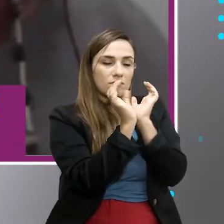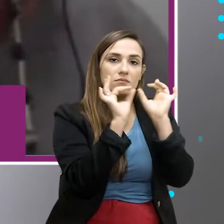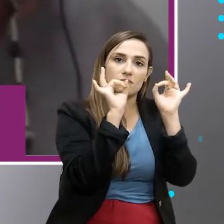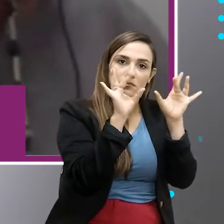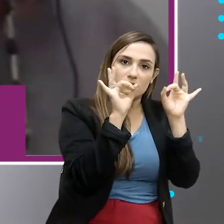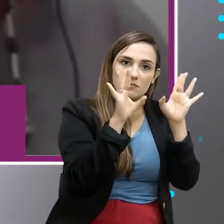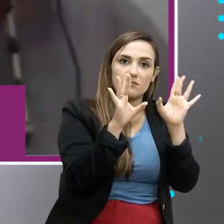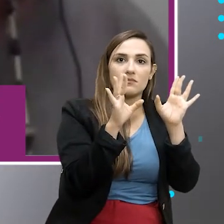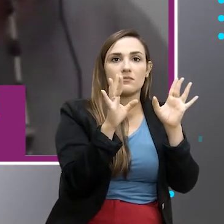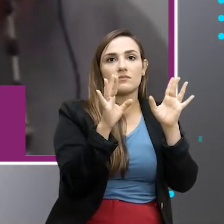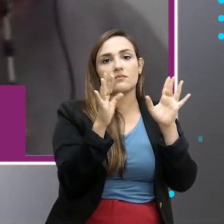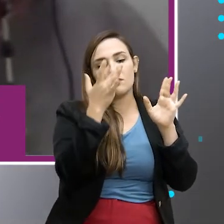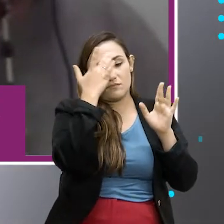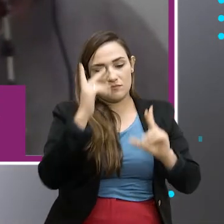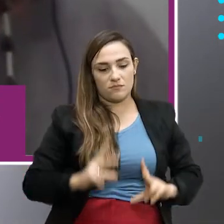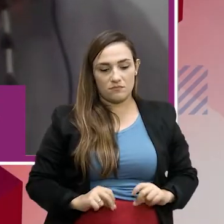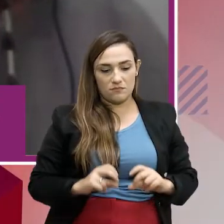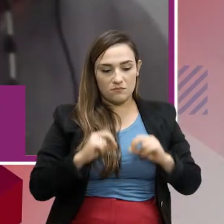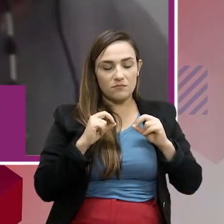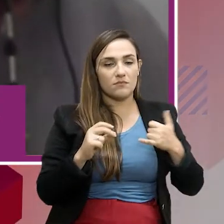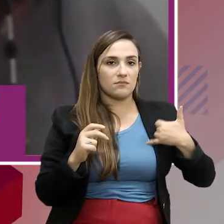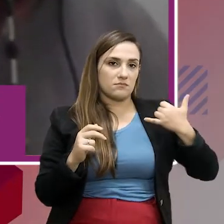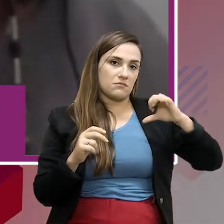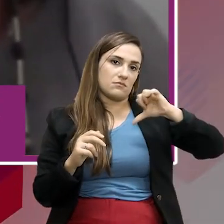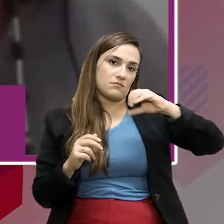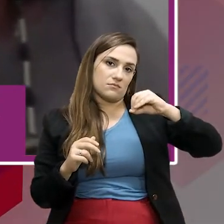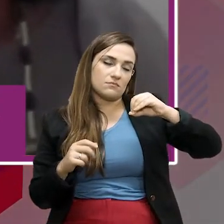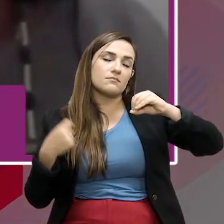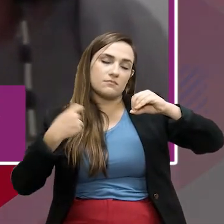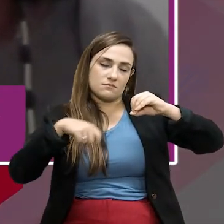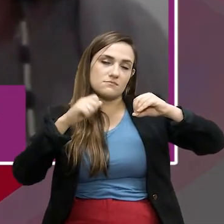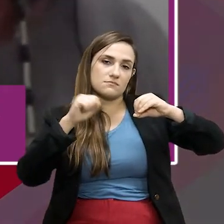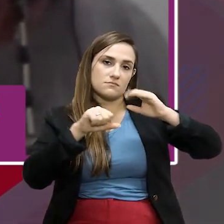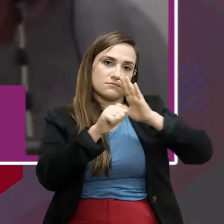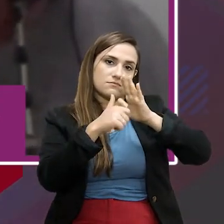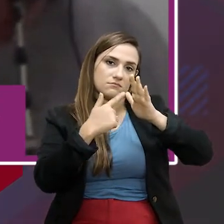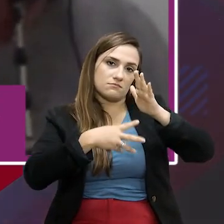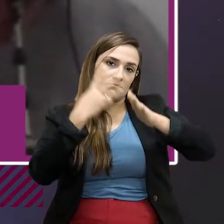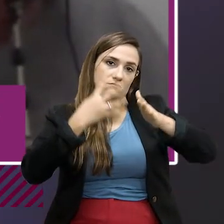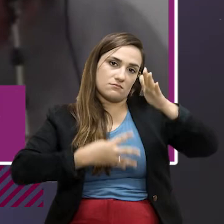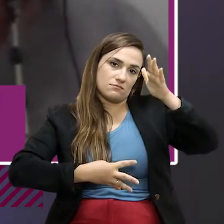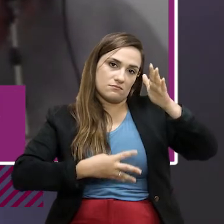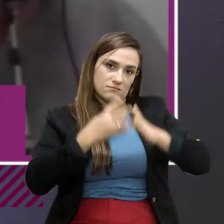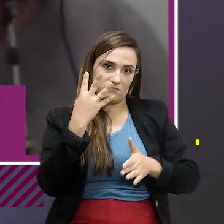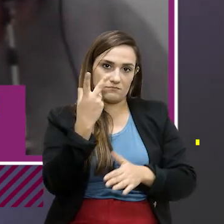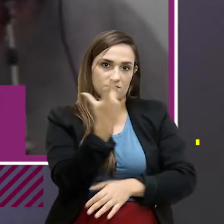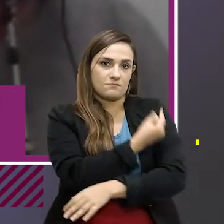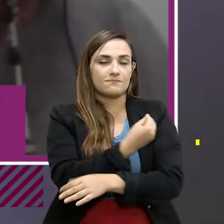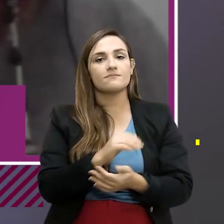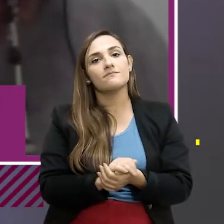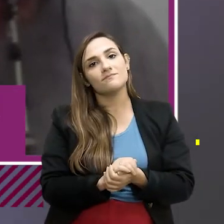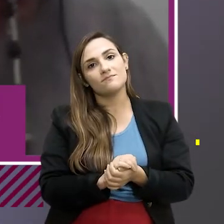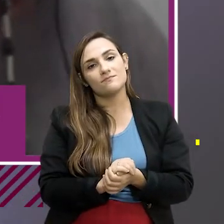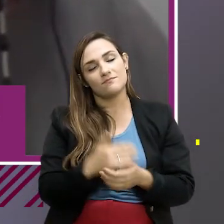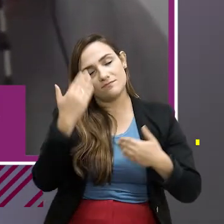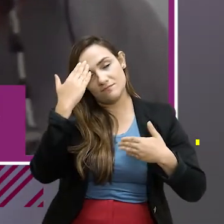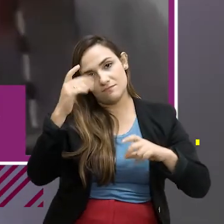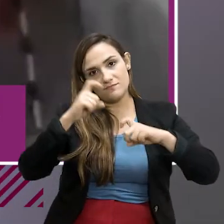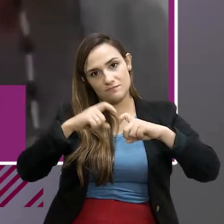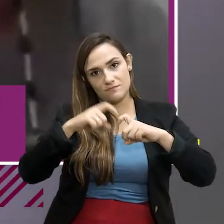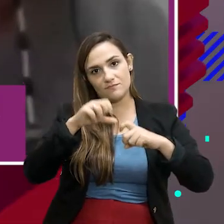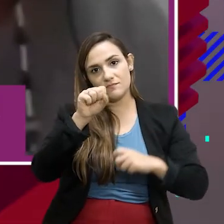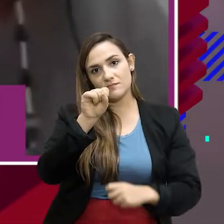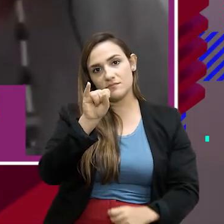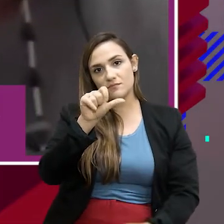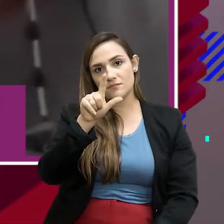especiais vão ter um tratamento especial, que é o pessoal do câncer, o pessoal de 90 anos, que talvez realmente precise da 4ª dose.